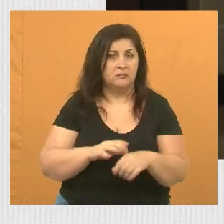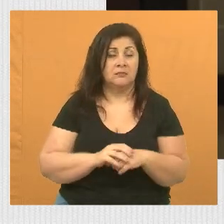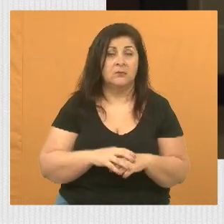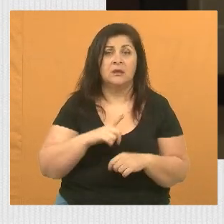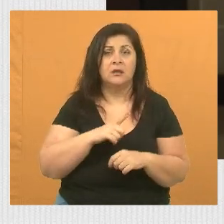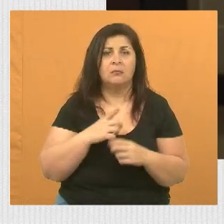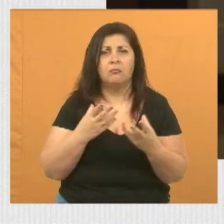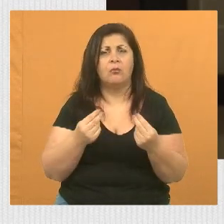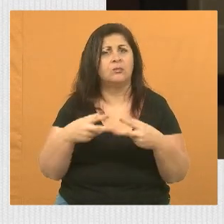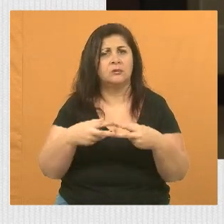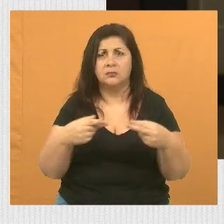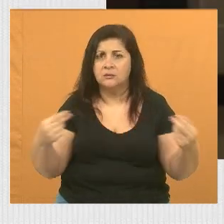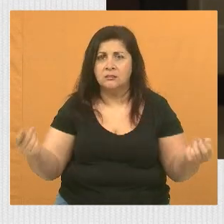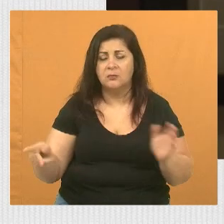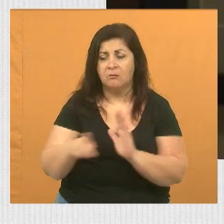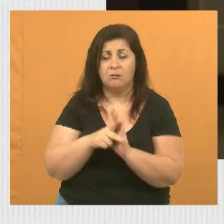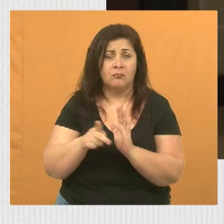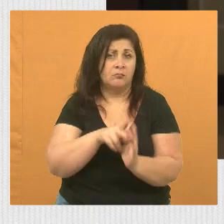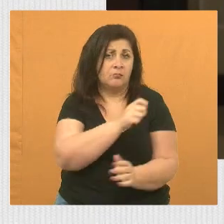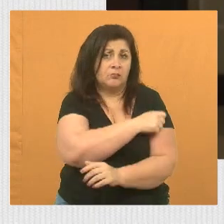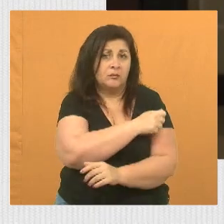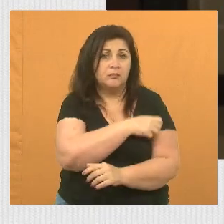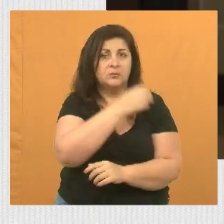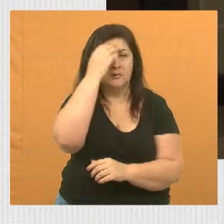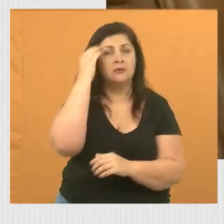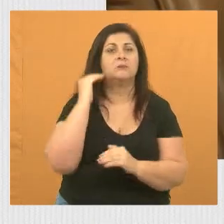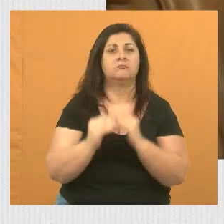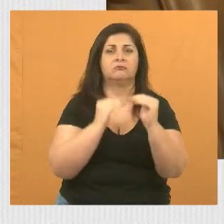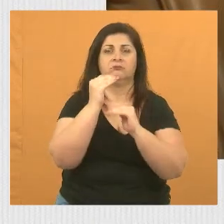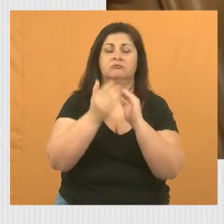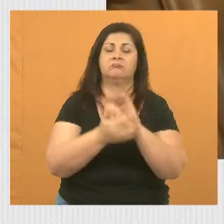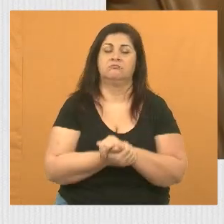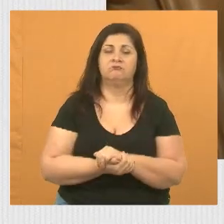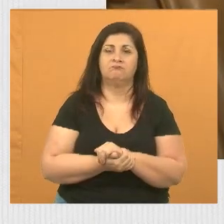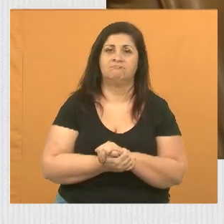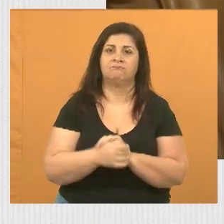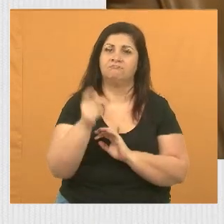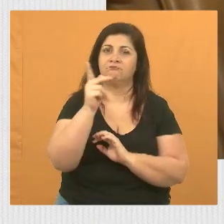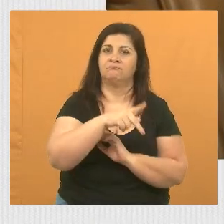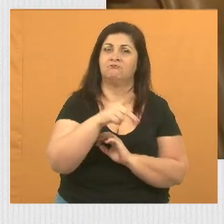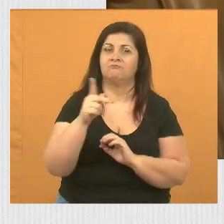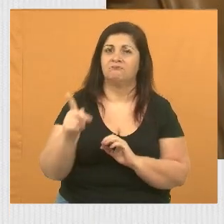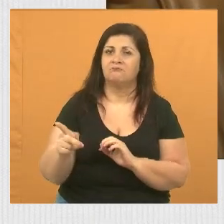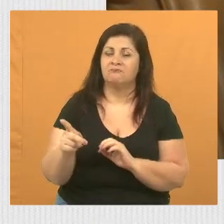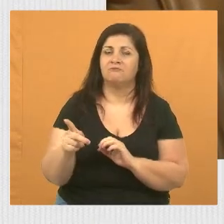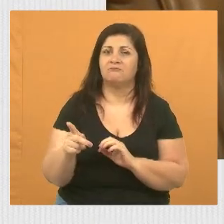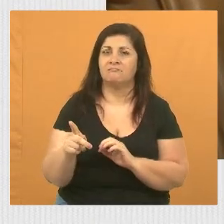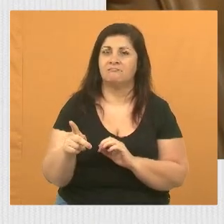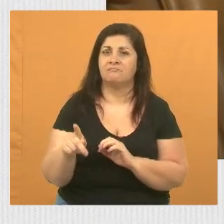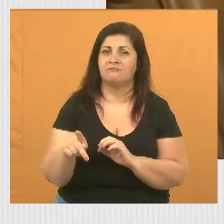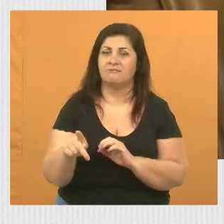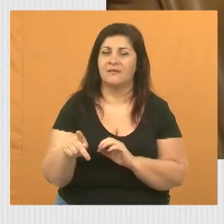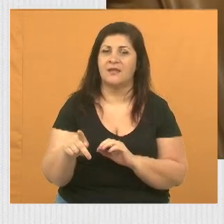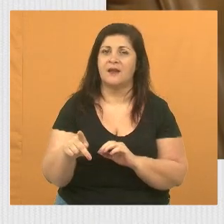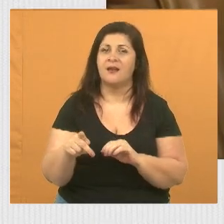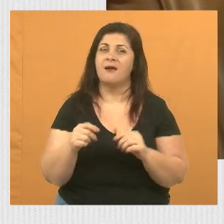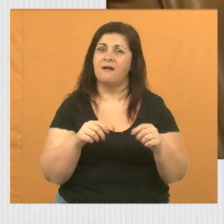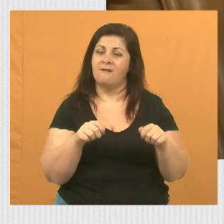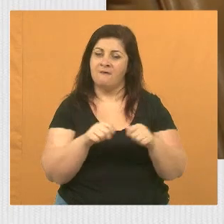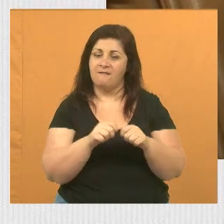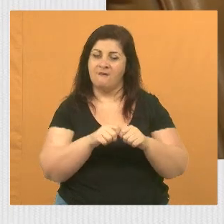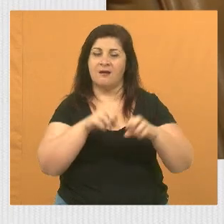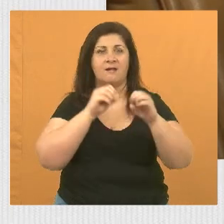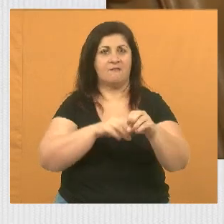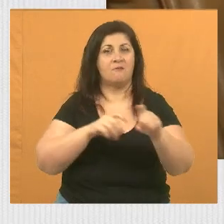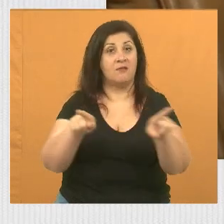Existe toda essa vivência do aluno que acompanha esse processo. O professor, ele é um veículo de informação e